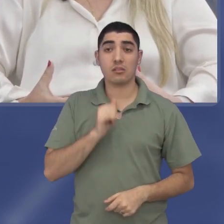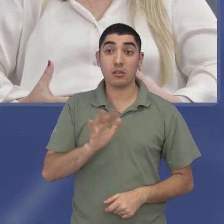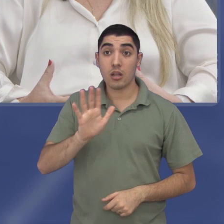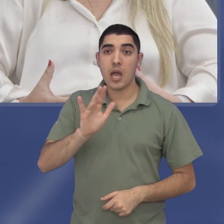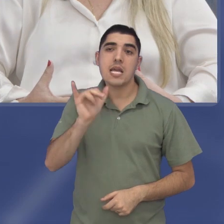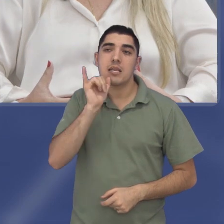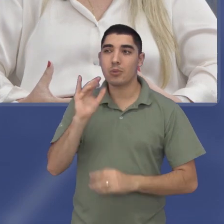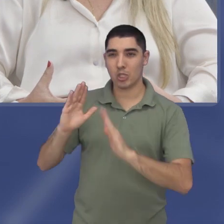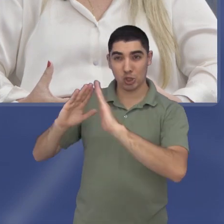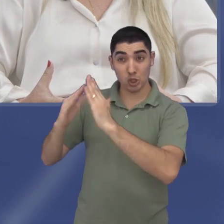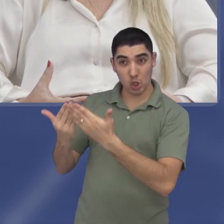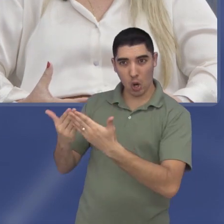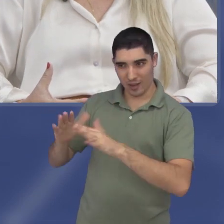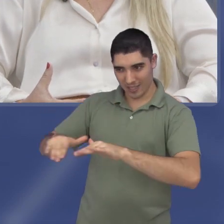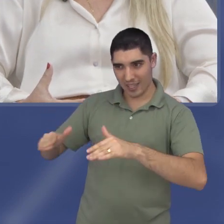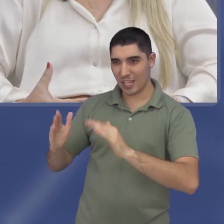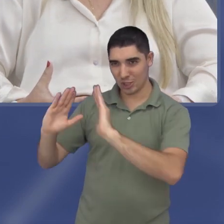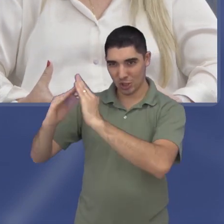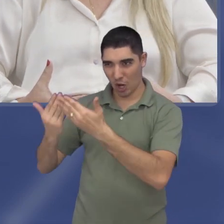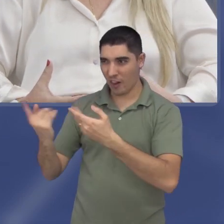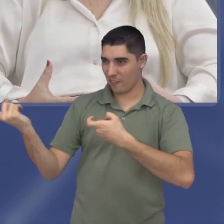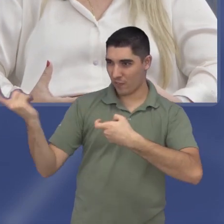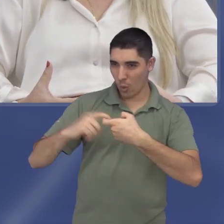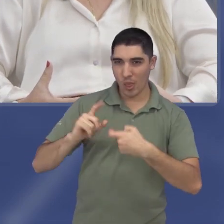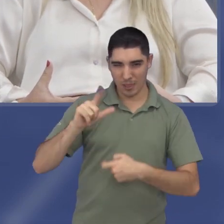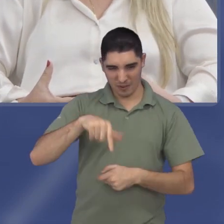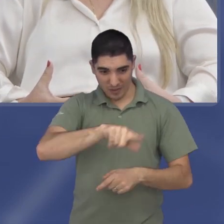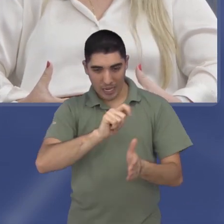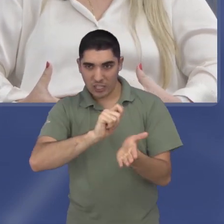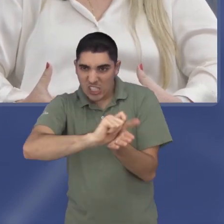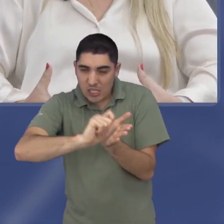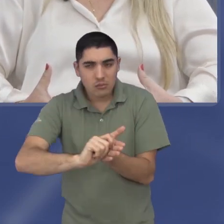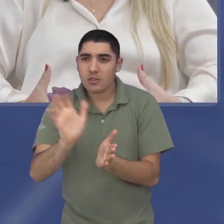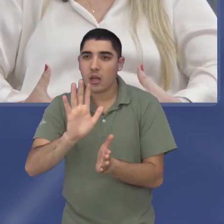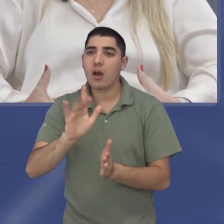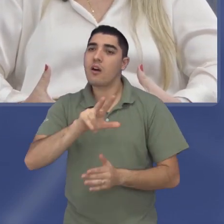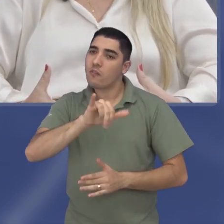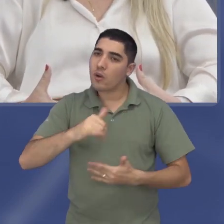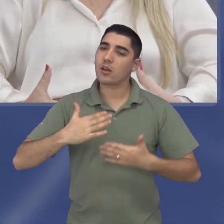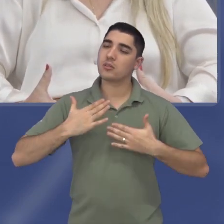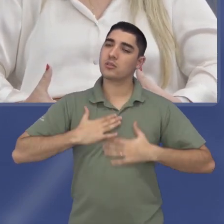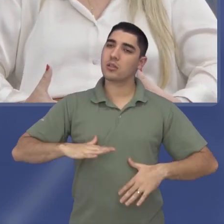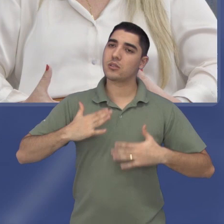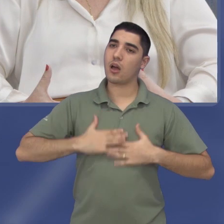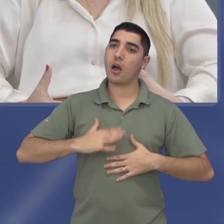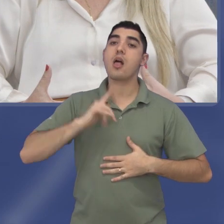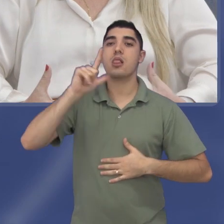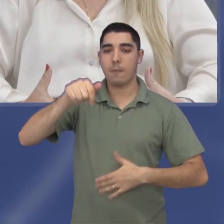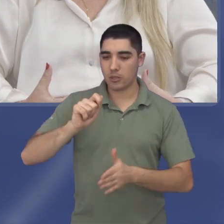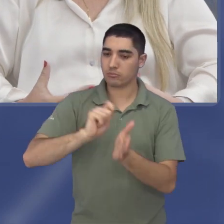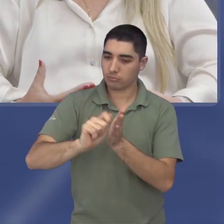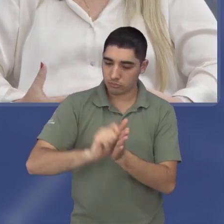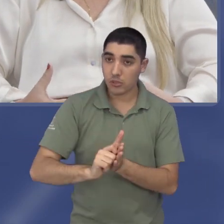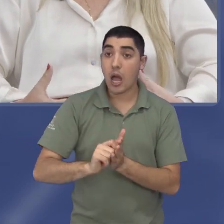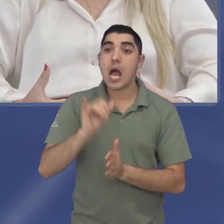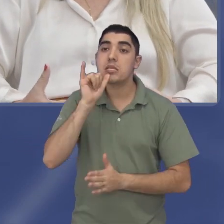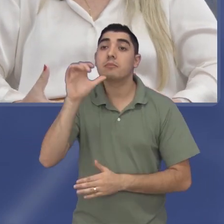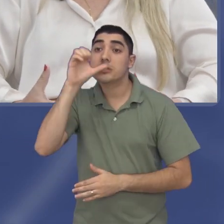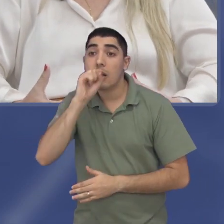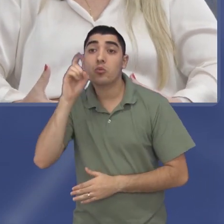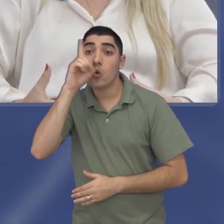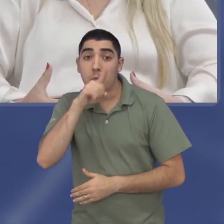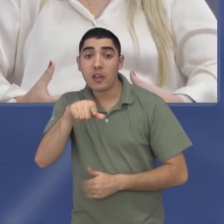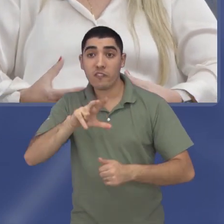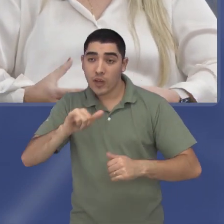fazer tarefa, ela vai descansar. Sábado e domingo, ela vai descansar também. Mas ela tem uma tarefa, um trabalho